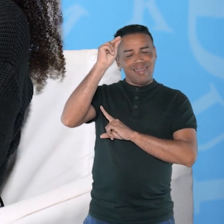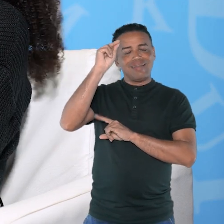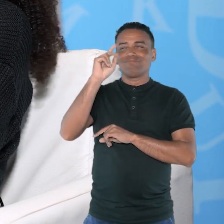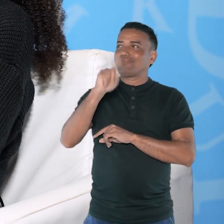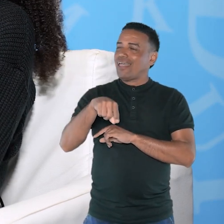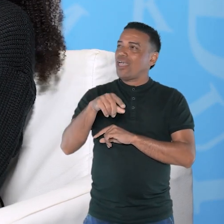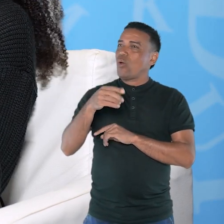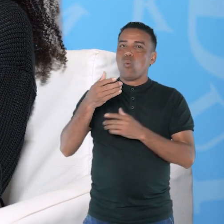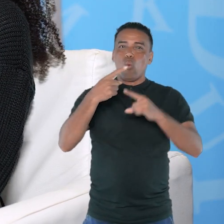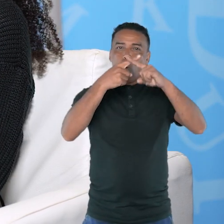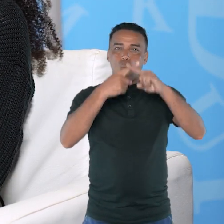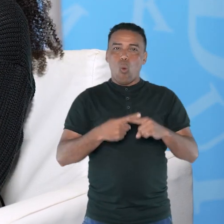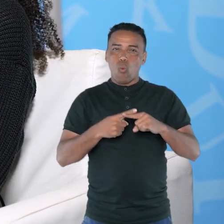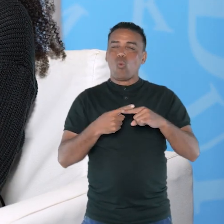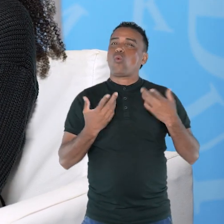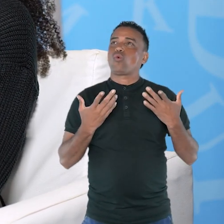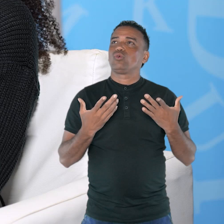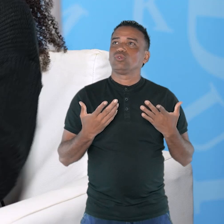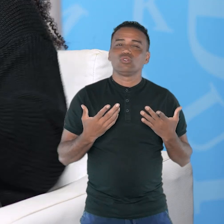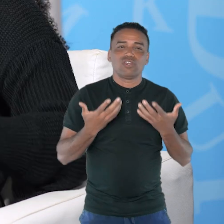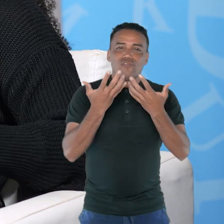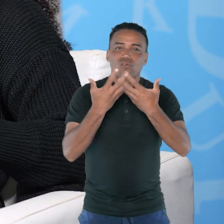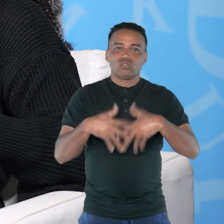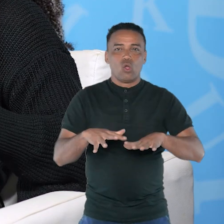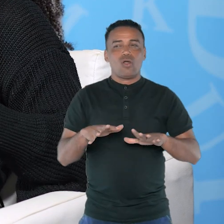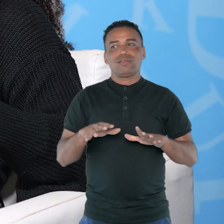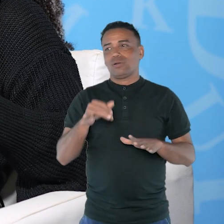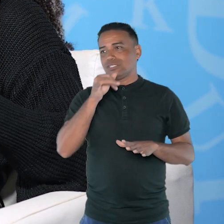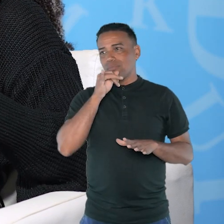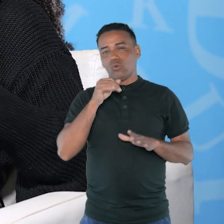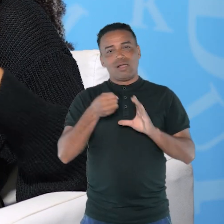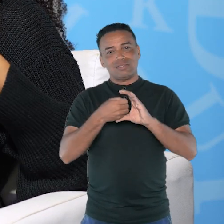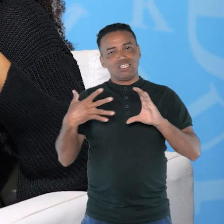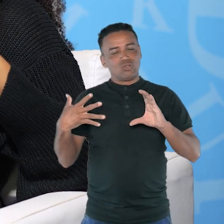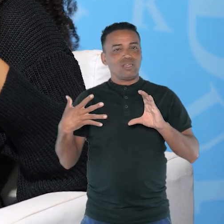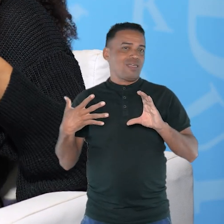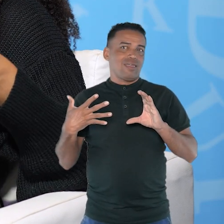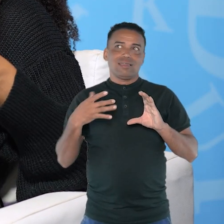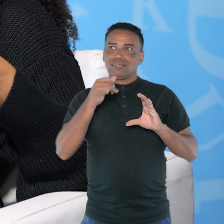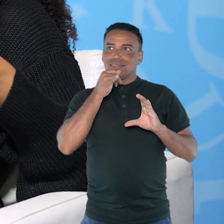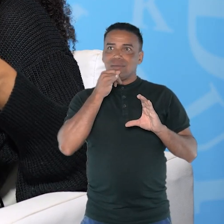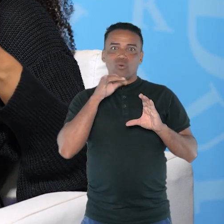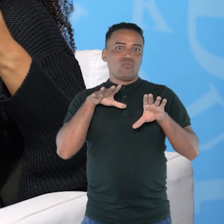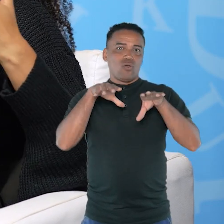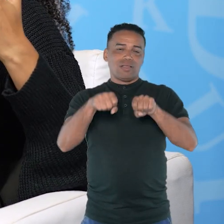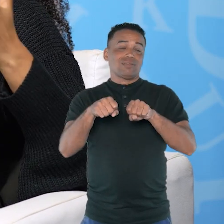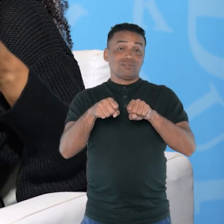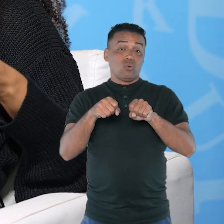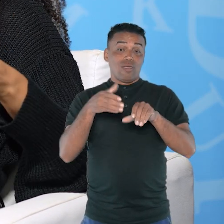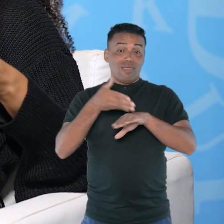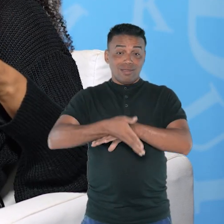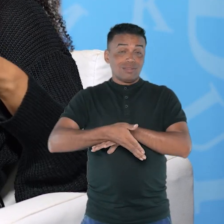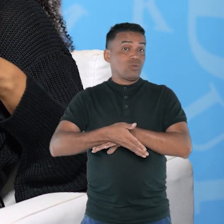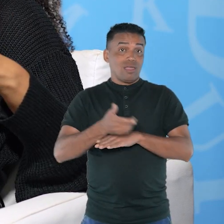é um concurso que funciona assim, tem um caráter muito formativo. Então, a gente não entra já com o livro escrito. A gente